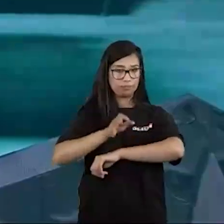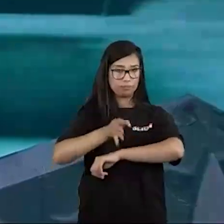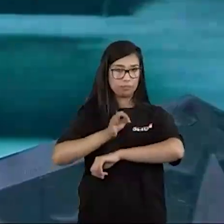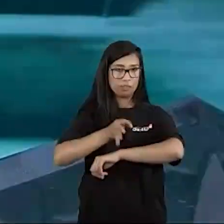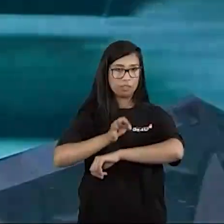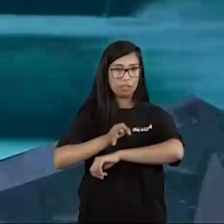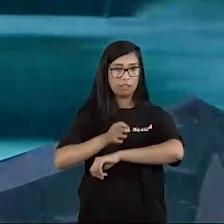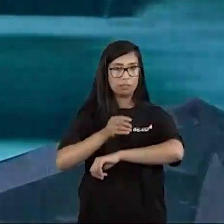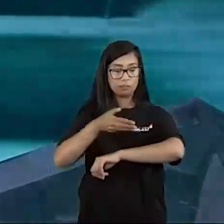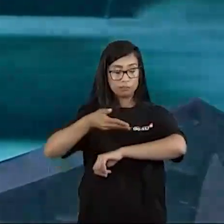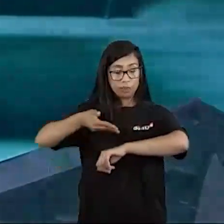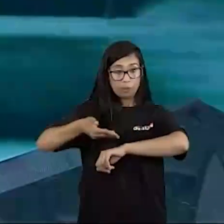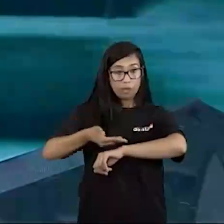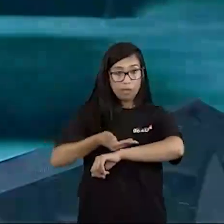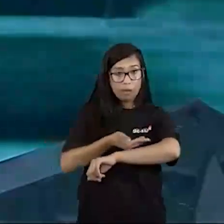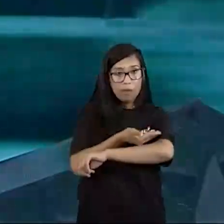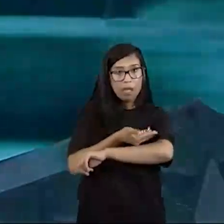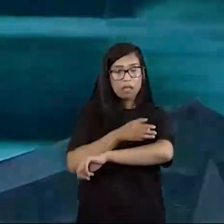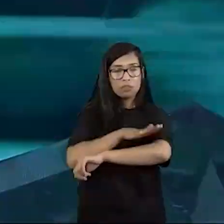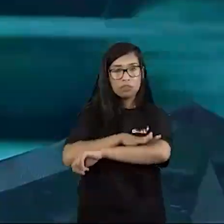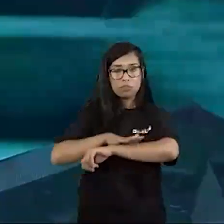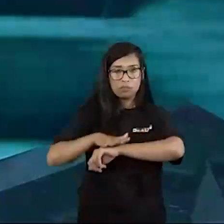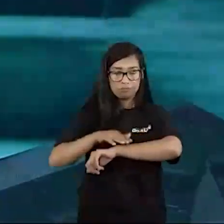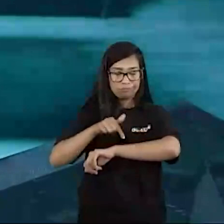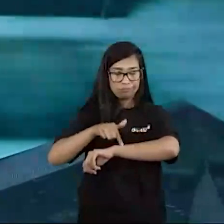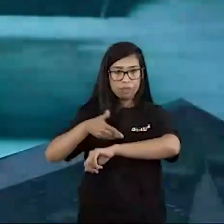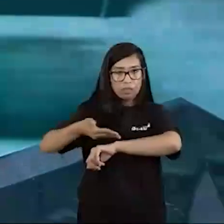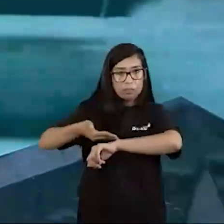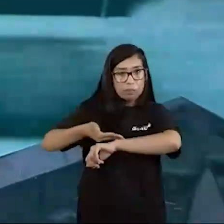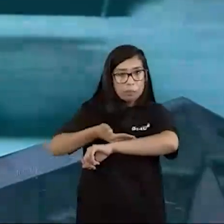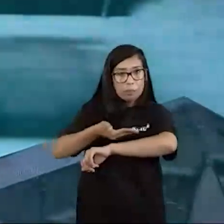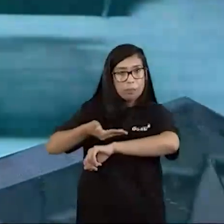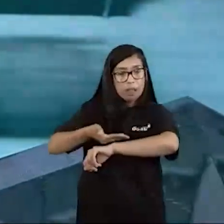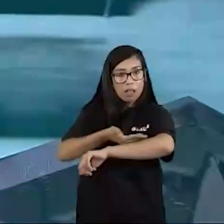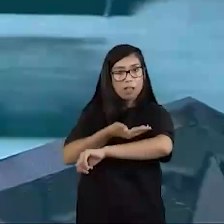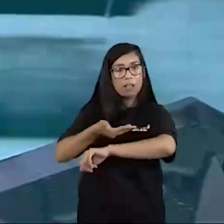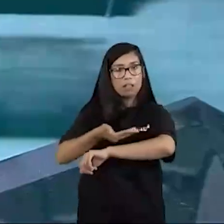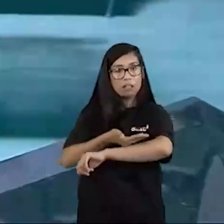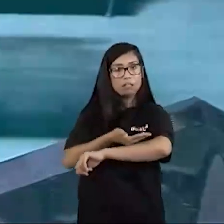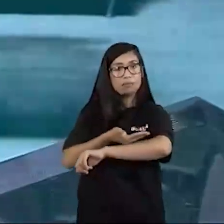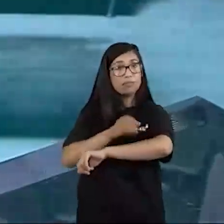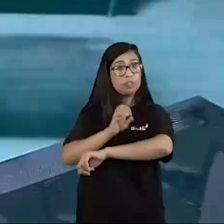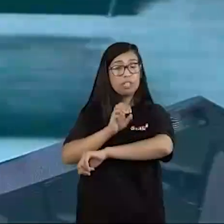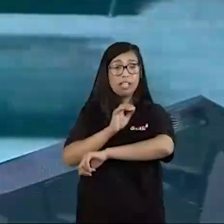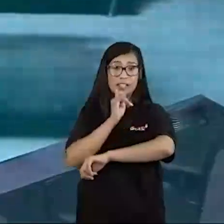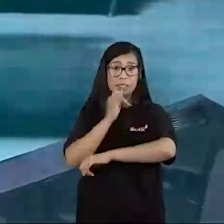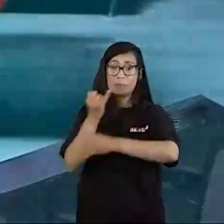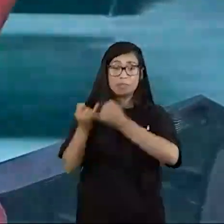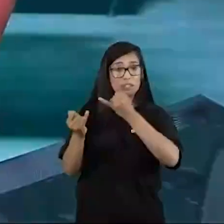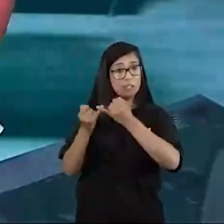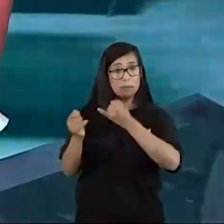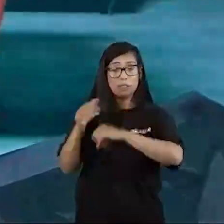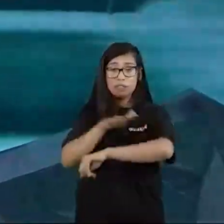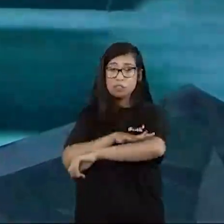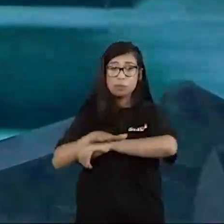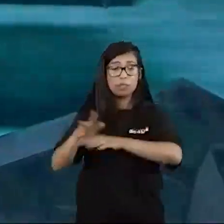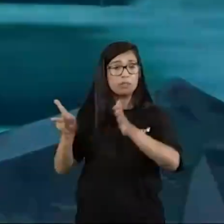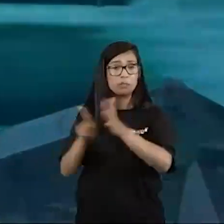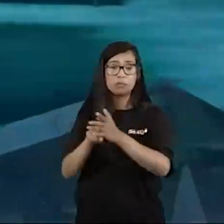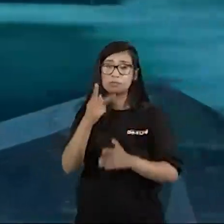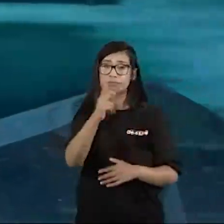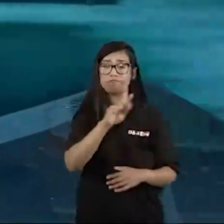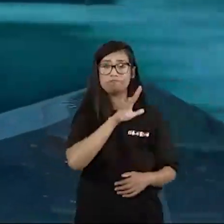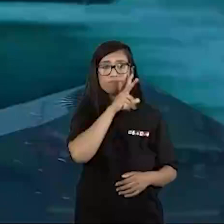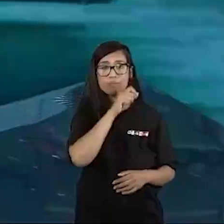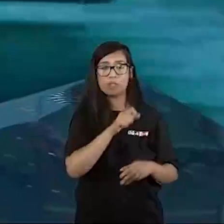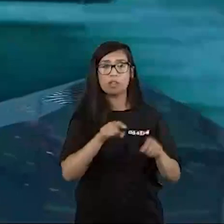baixo da crosta, ou logo abaixo a crosta, ou na pele do animal. Então, eu vou fazer duas coletas. Eu vou fazer